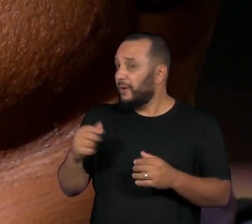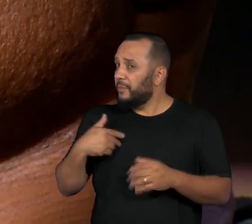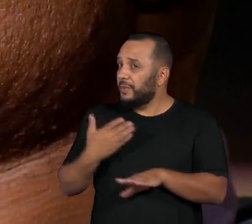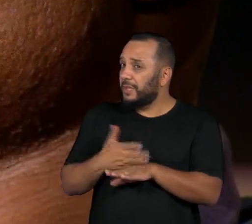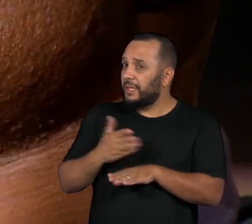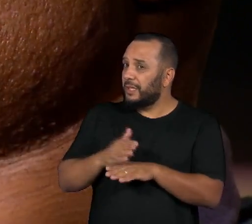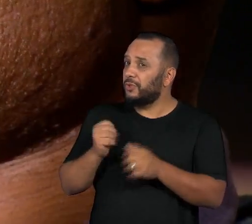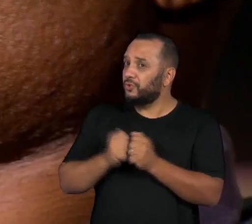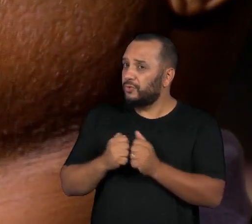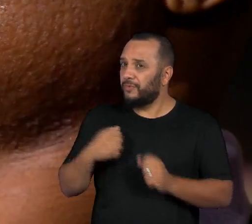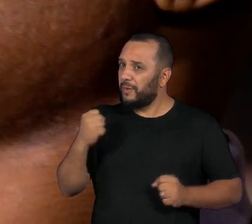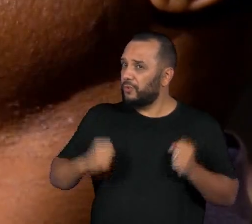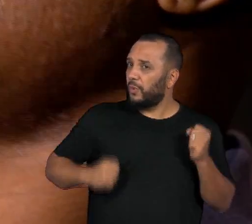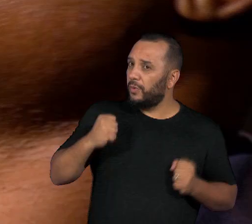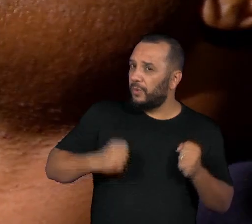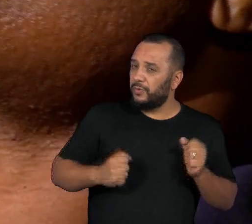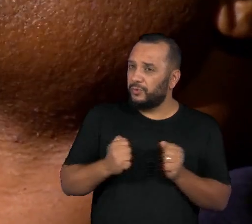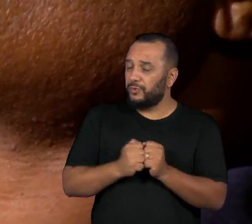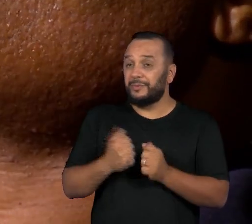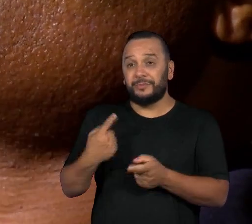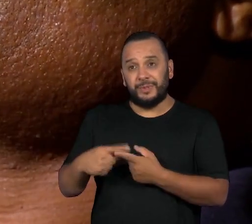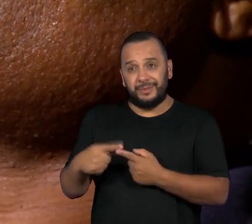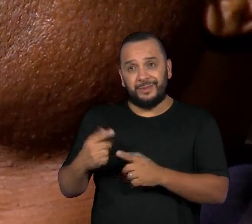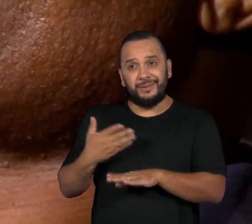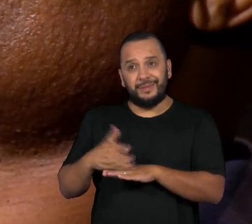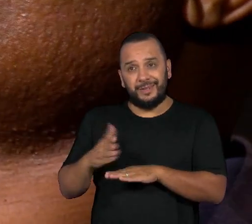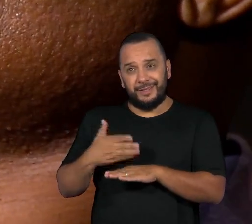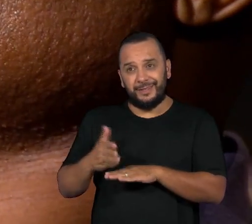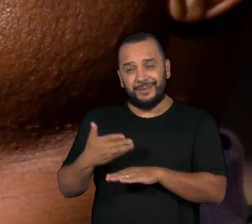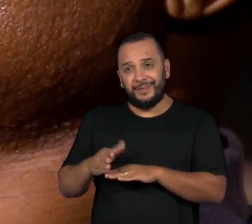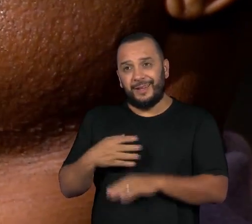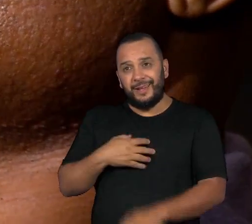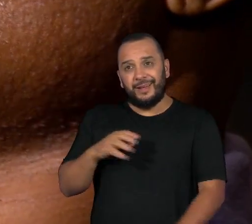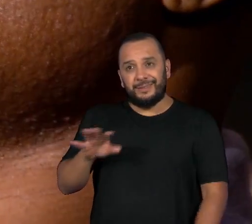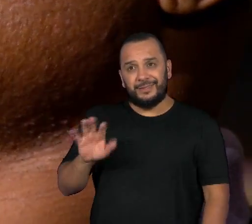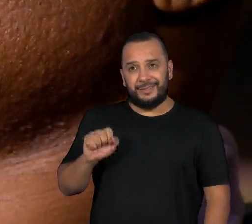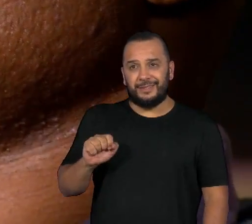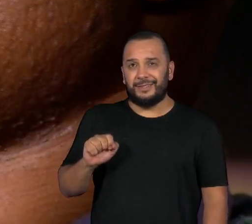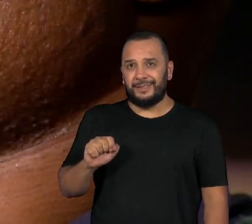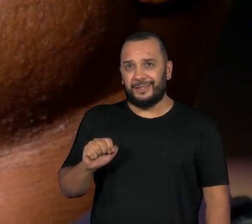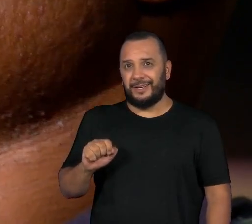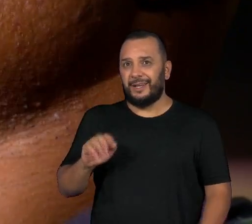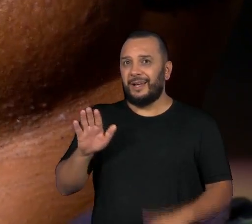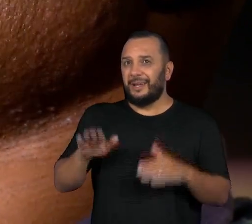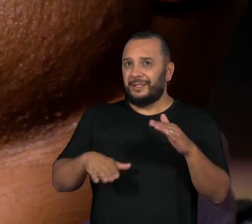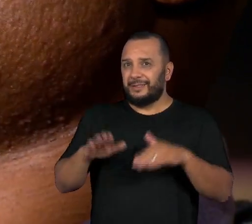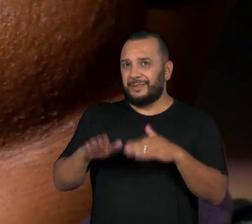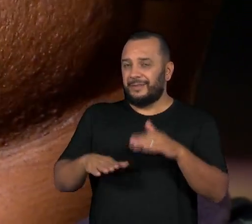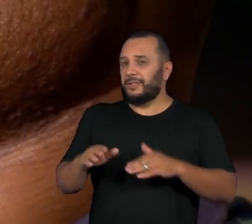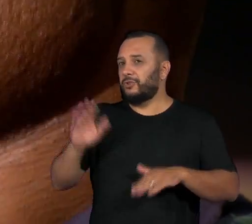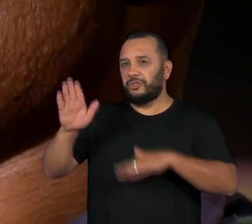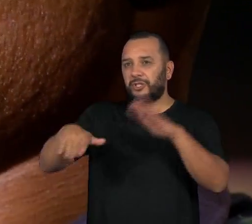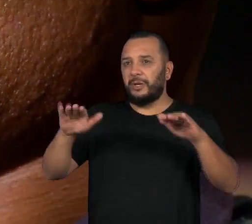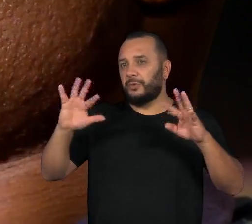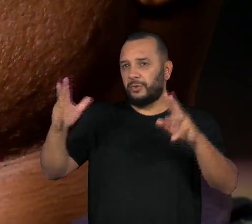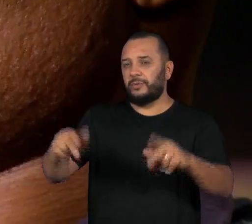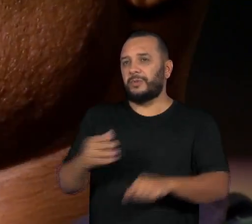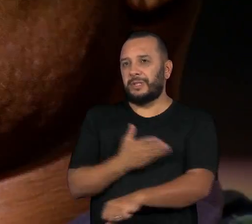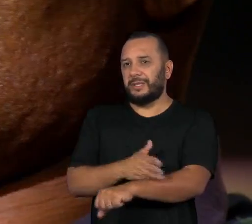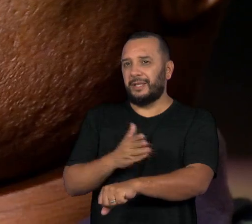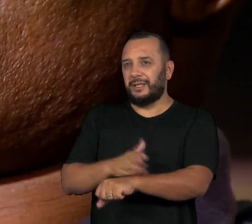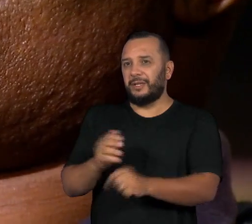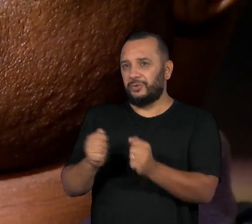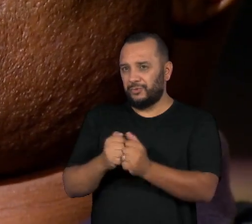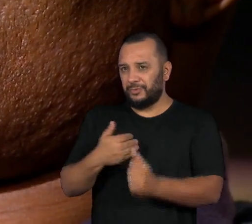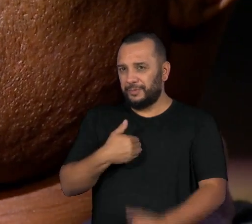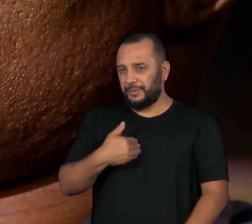treino. Porque o treino tem muito isso. Né? Então, assim, de vez em quando eu pego todo mundo para treinar. Por exemplo, a minha